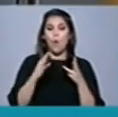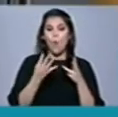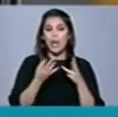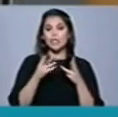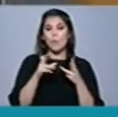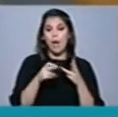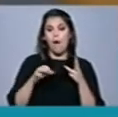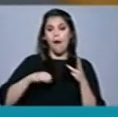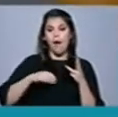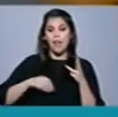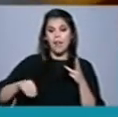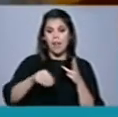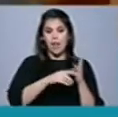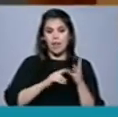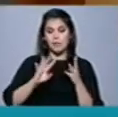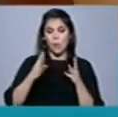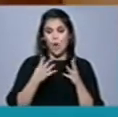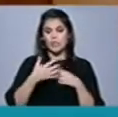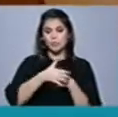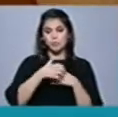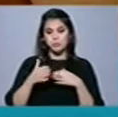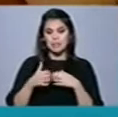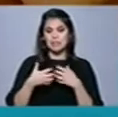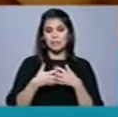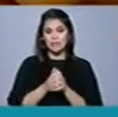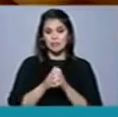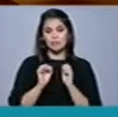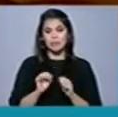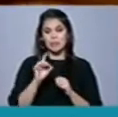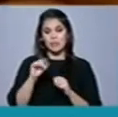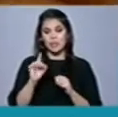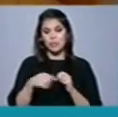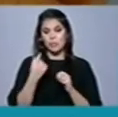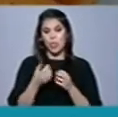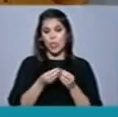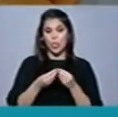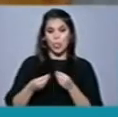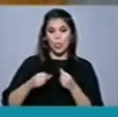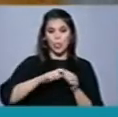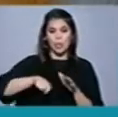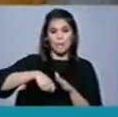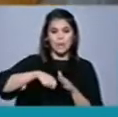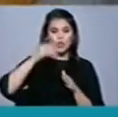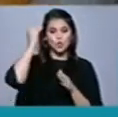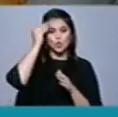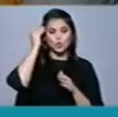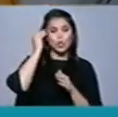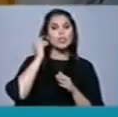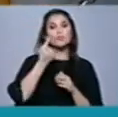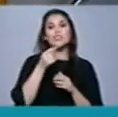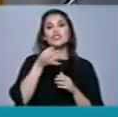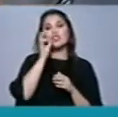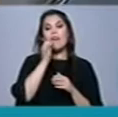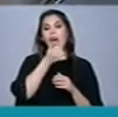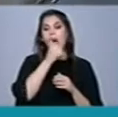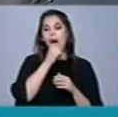de canela e de 4 cascas de limão. E para fazer a massa dos sonhos, vamos necessitar de 1 chávena de água, de